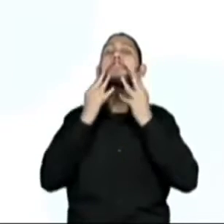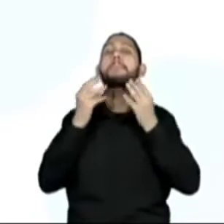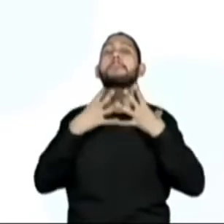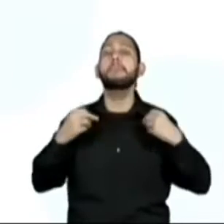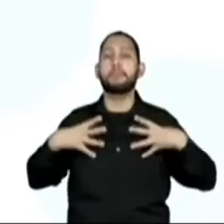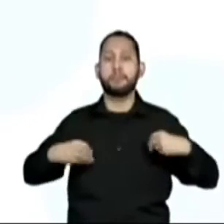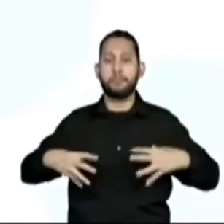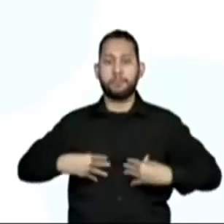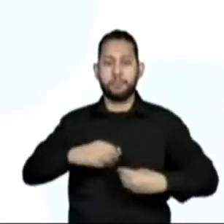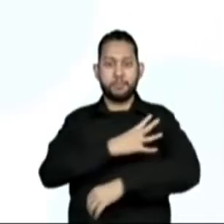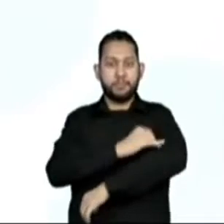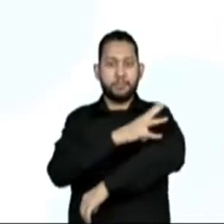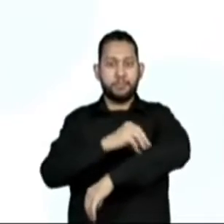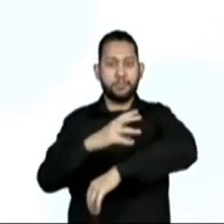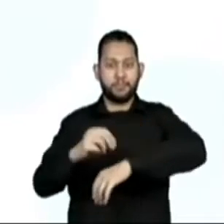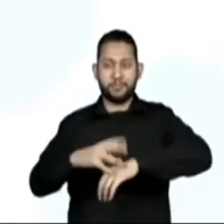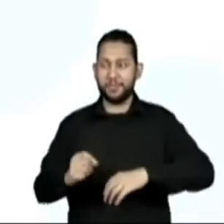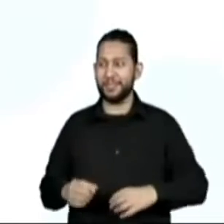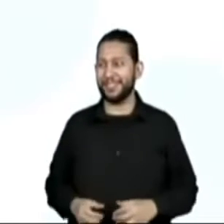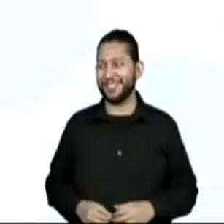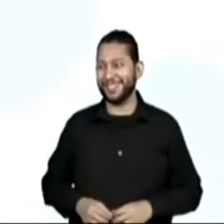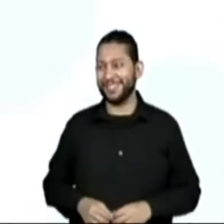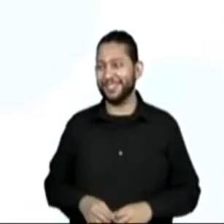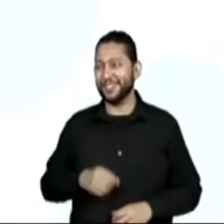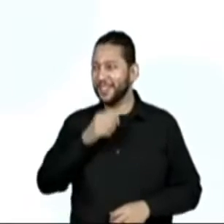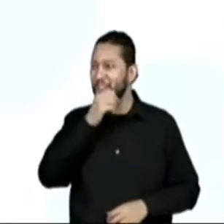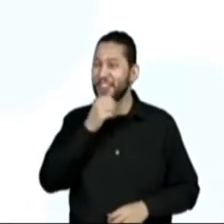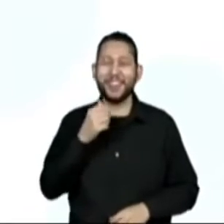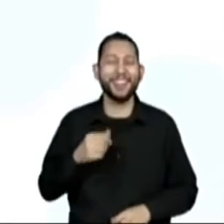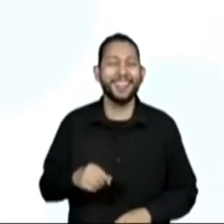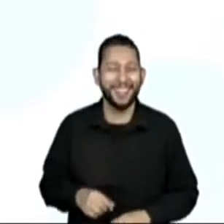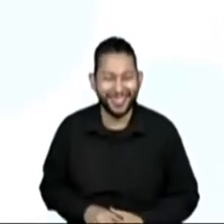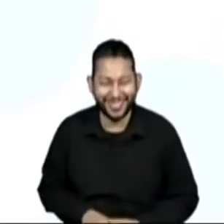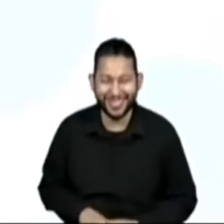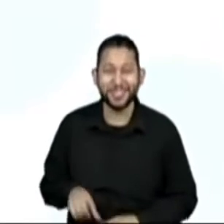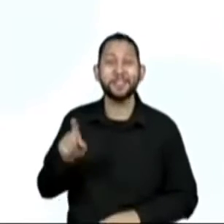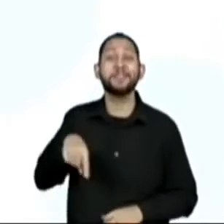Muito bem. Aí estão falando pernas finas.